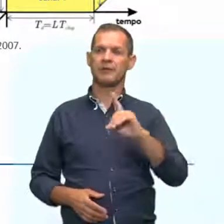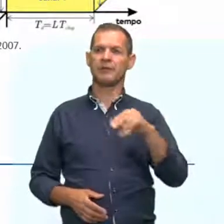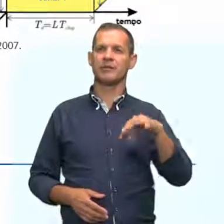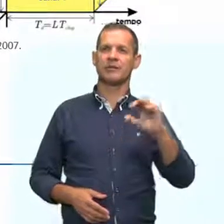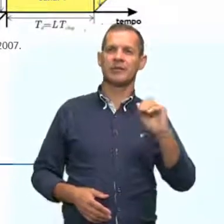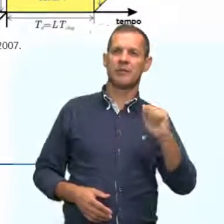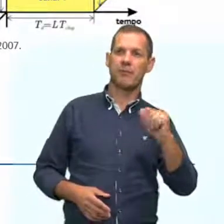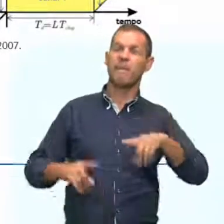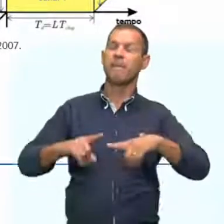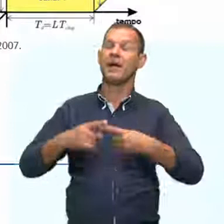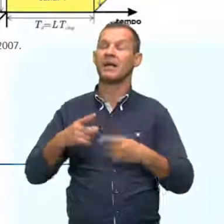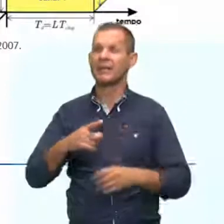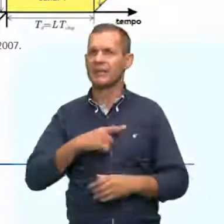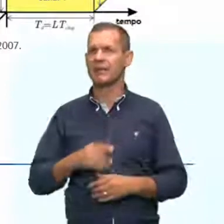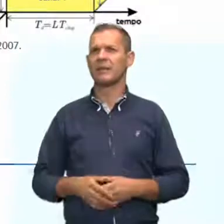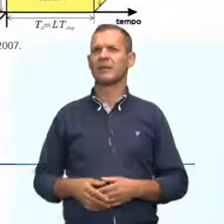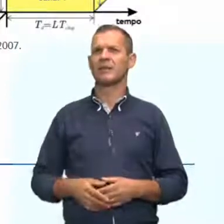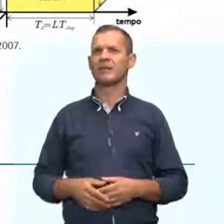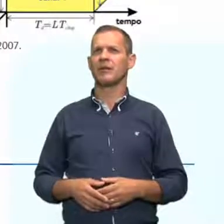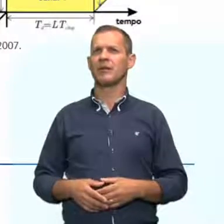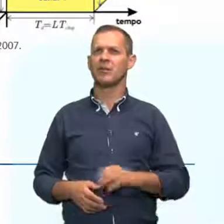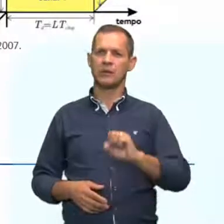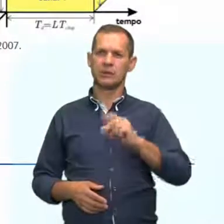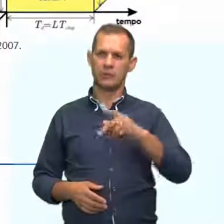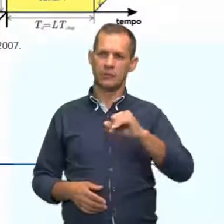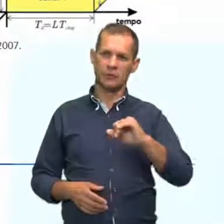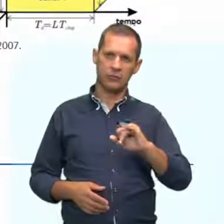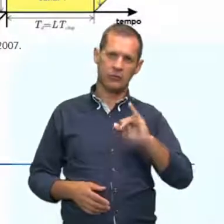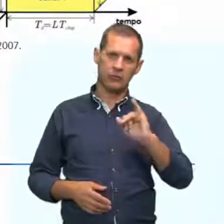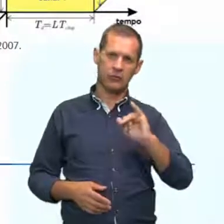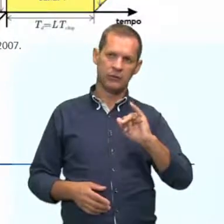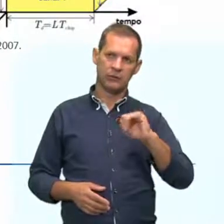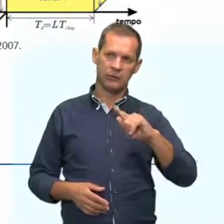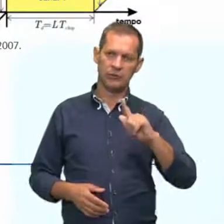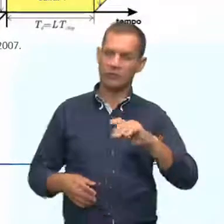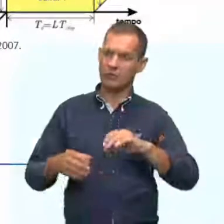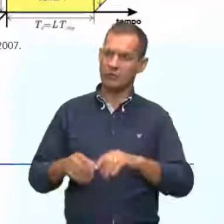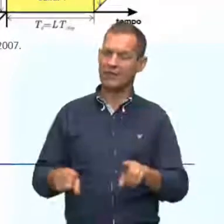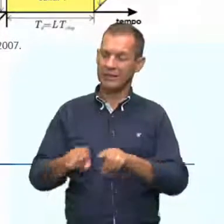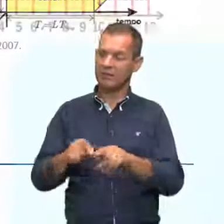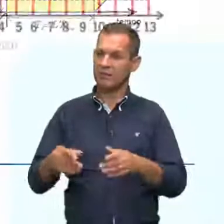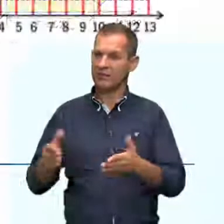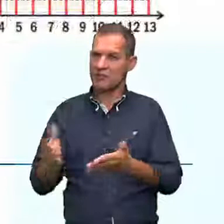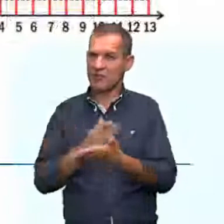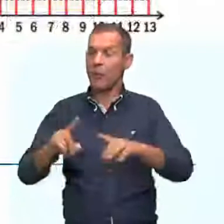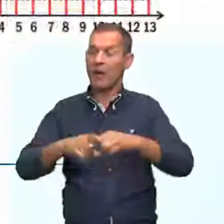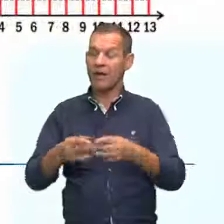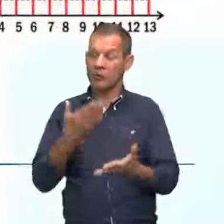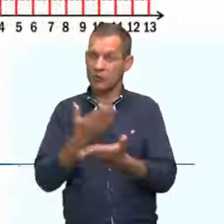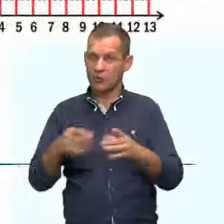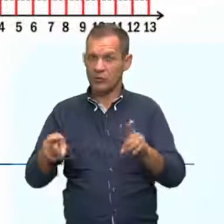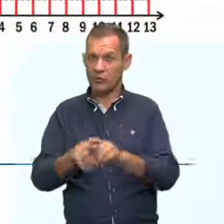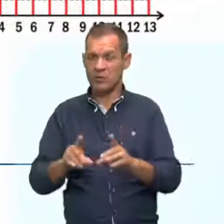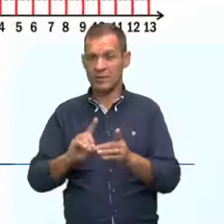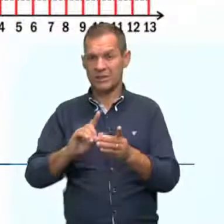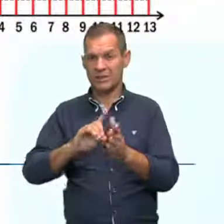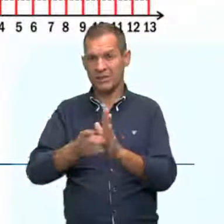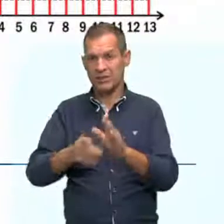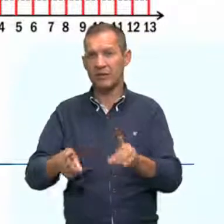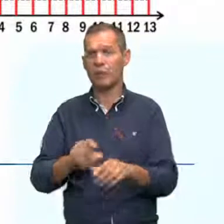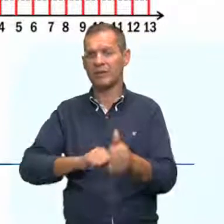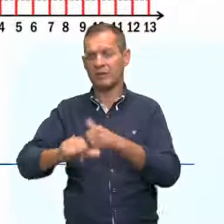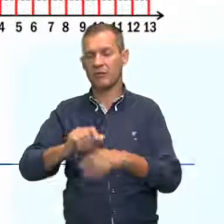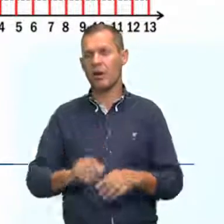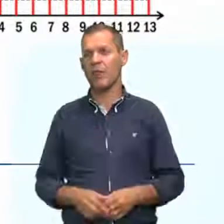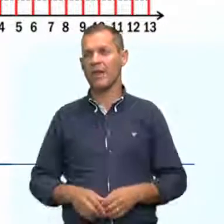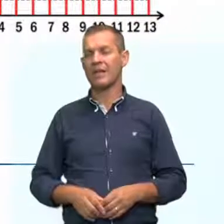divisão de código, que é o chamado spread spectrum. Você faz o espalhamento espectral. Você viu digitalização e conversão de